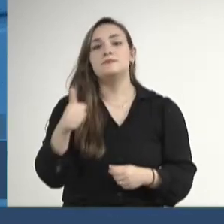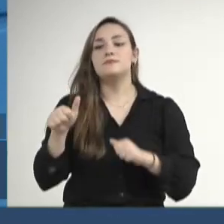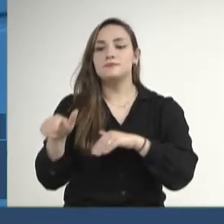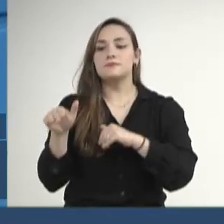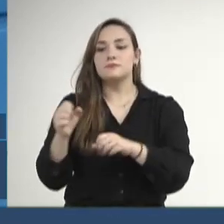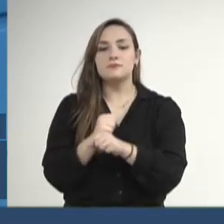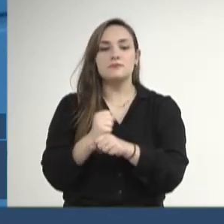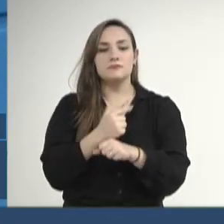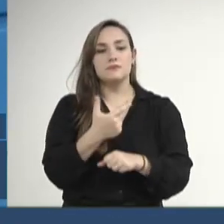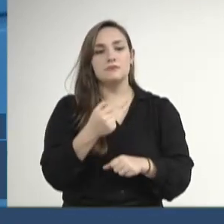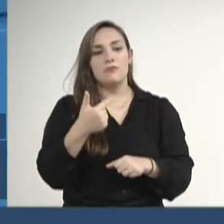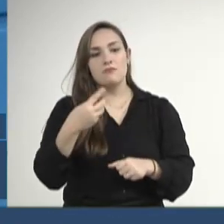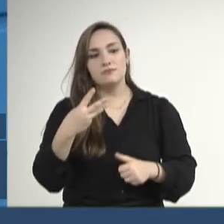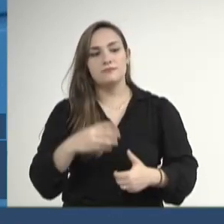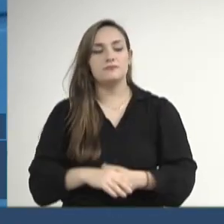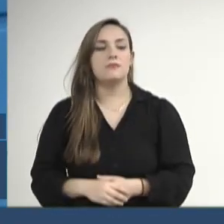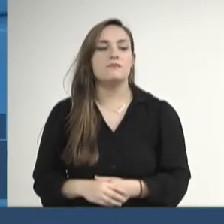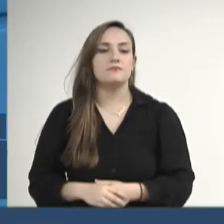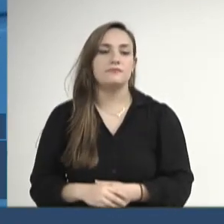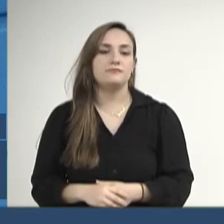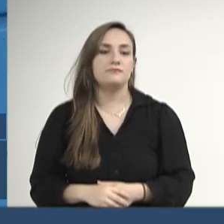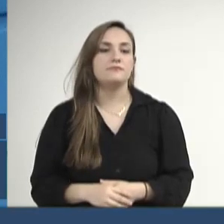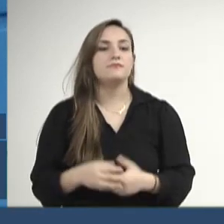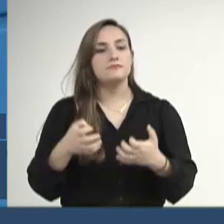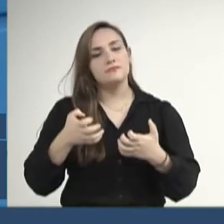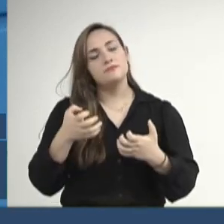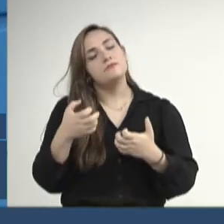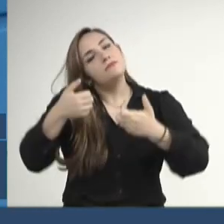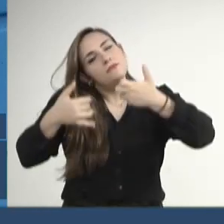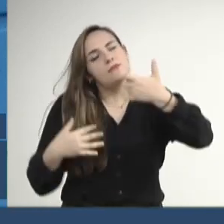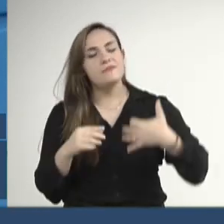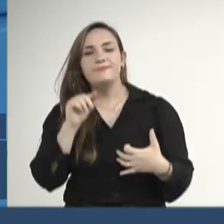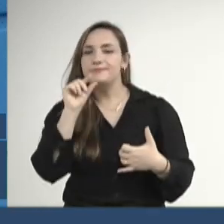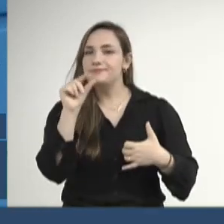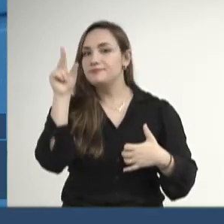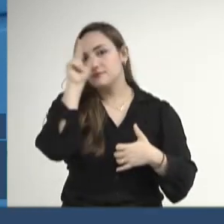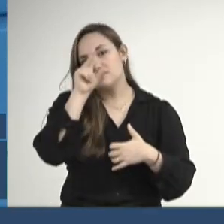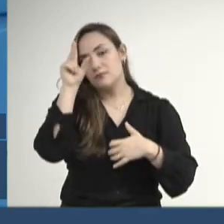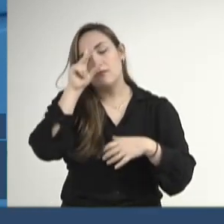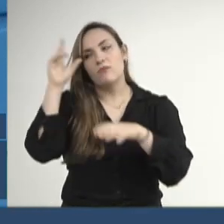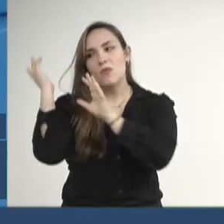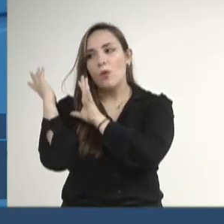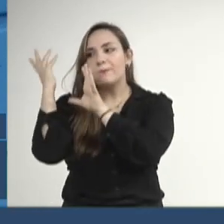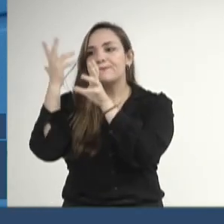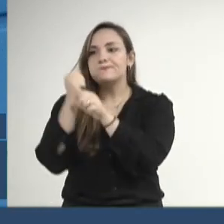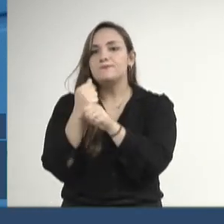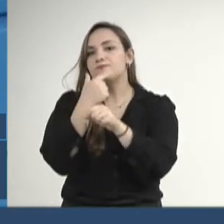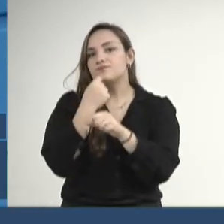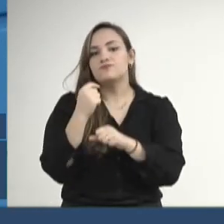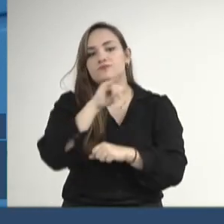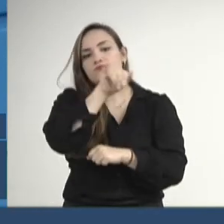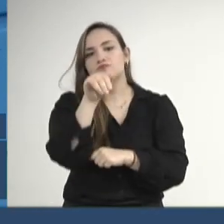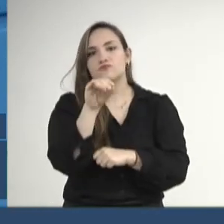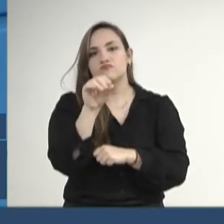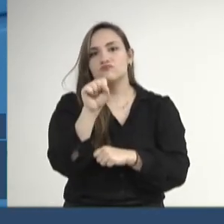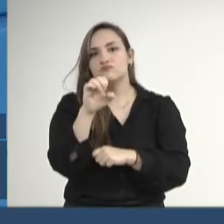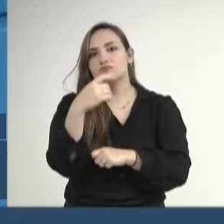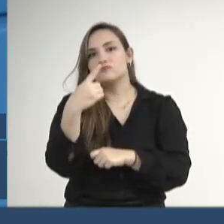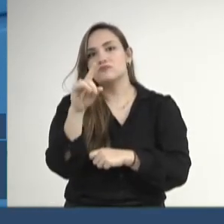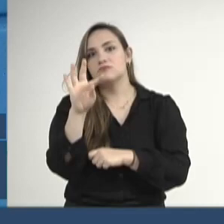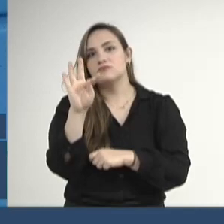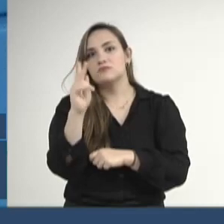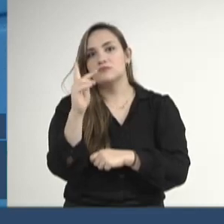Moção o senhor presidente faça aqui um breve histórico da vida do seu José Tomás em Campo Grande